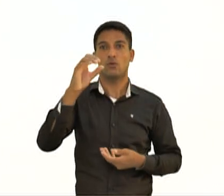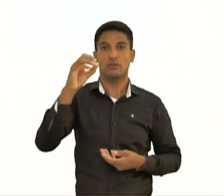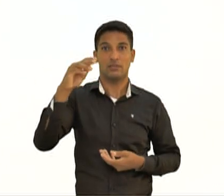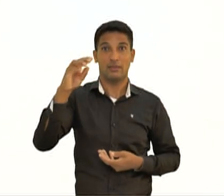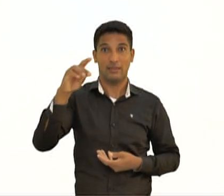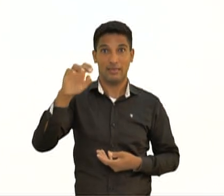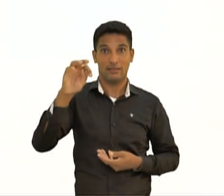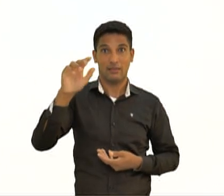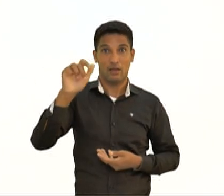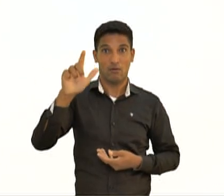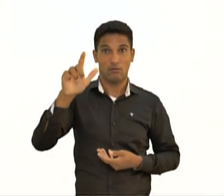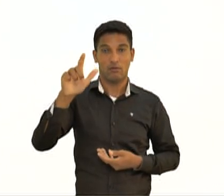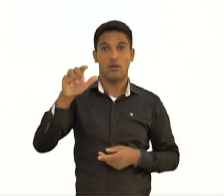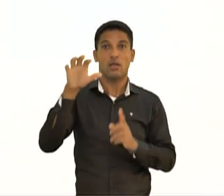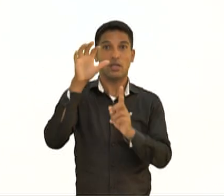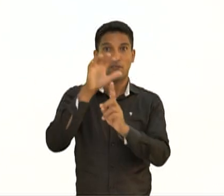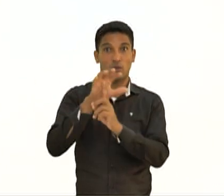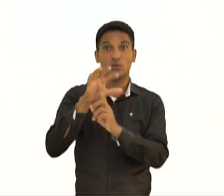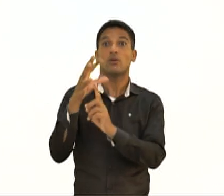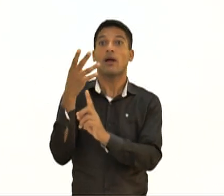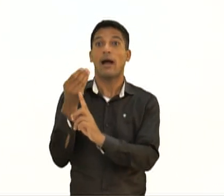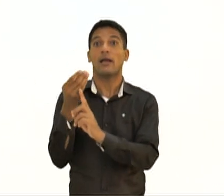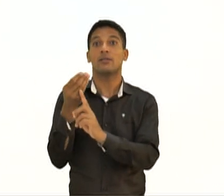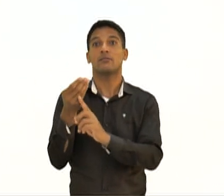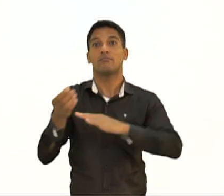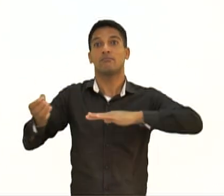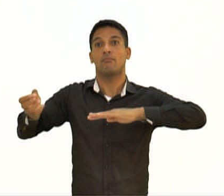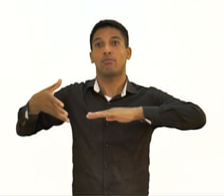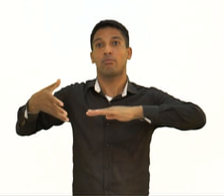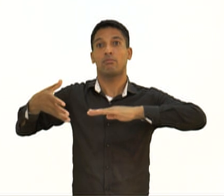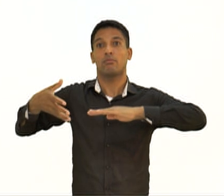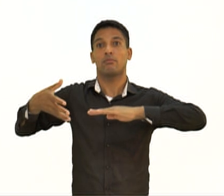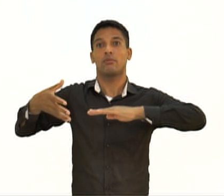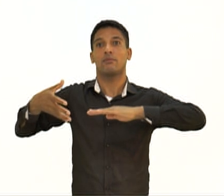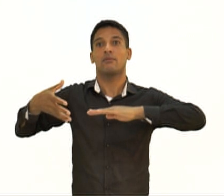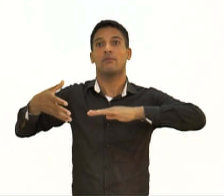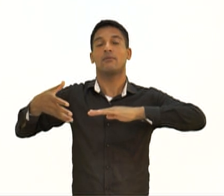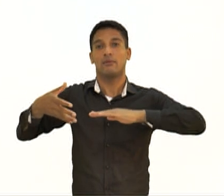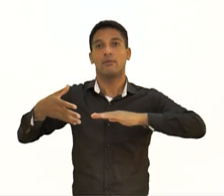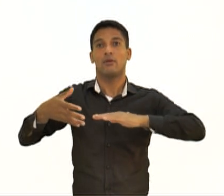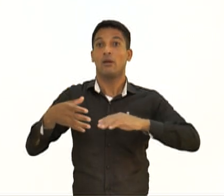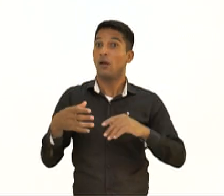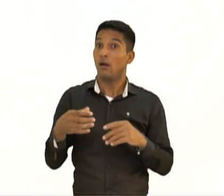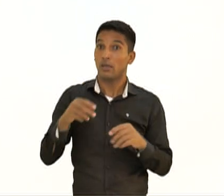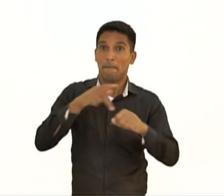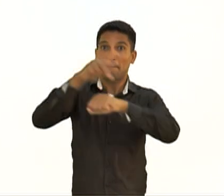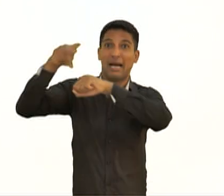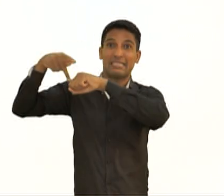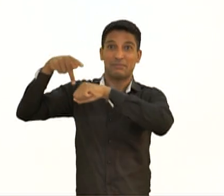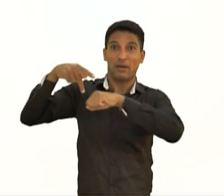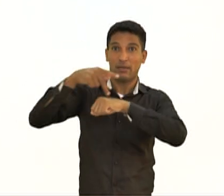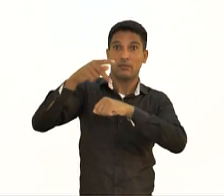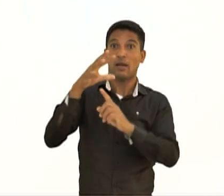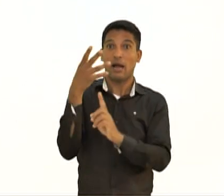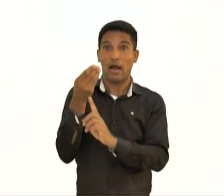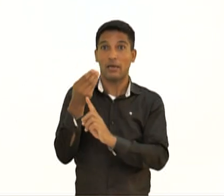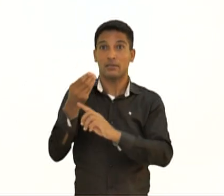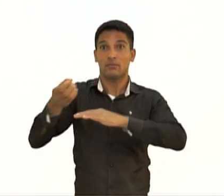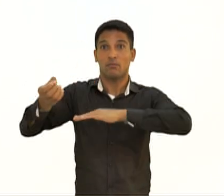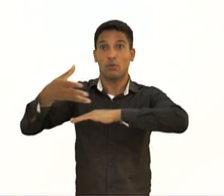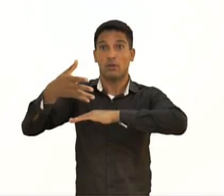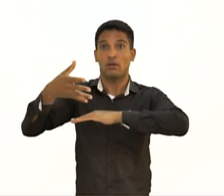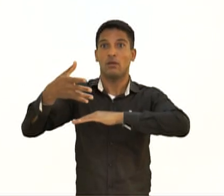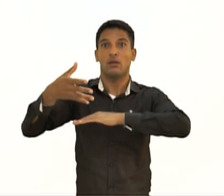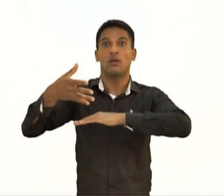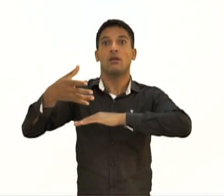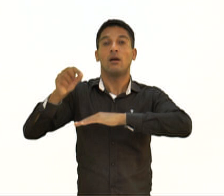a consolidação da arte moderna em diversos países, incluindo o Brasil. Então, todo esse processo de mudança,